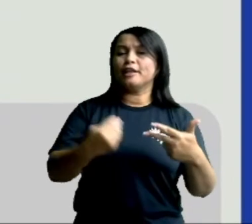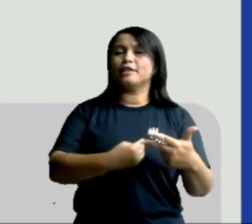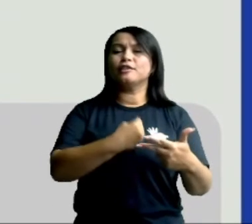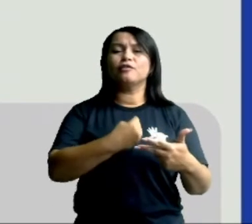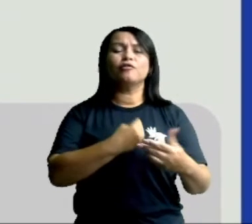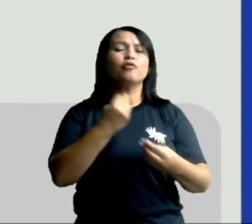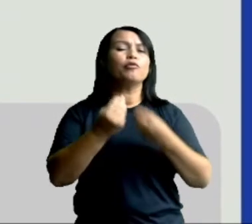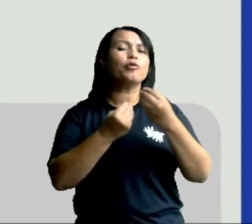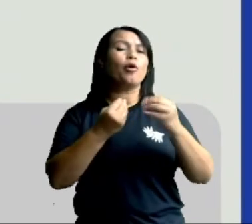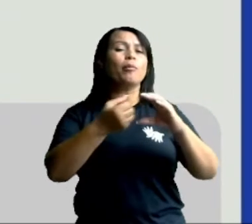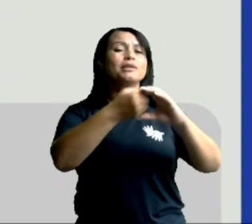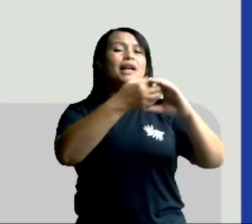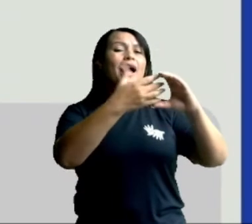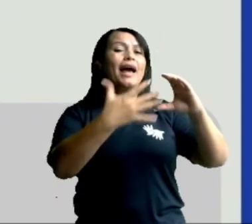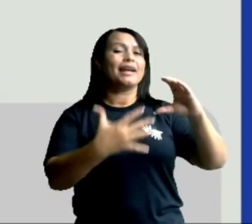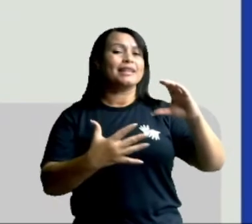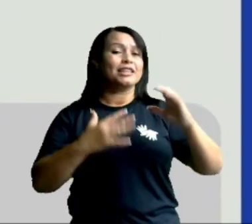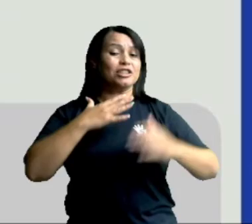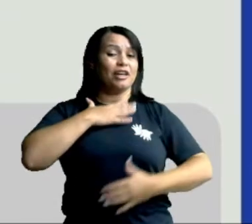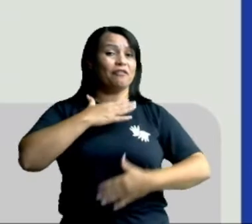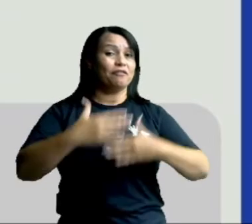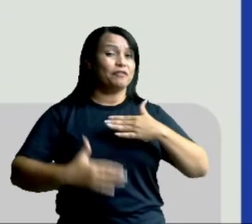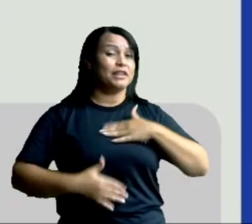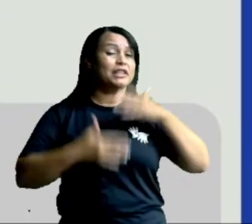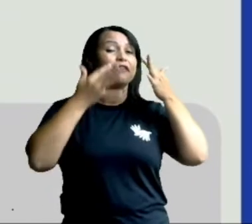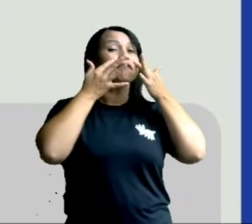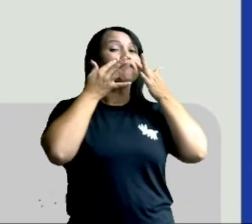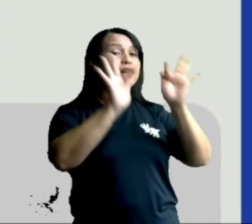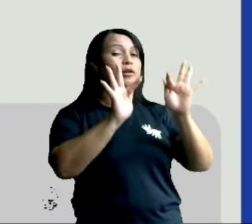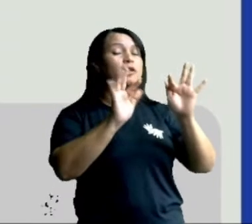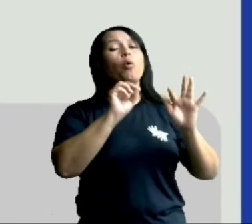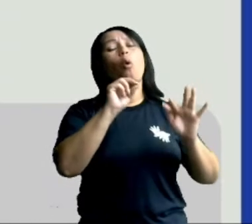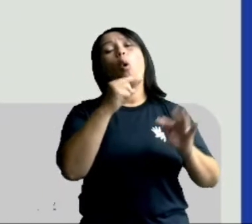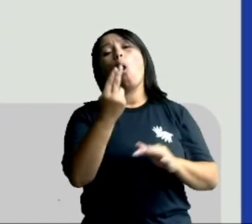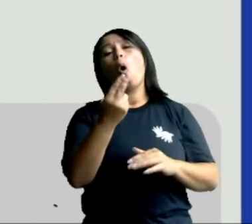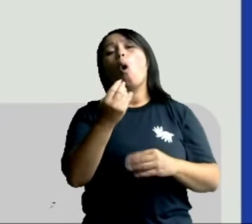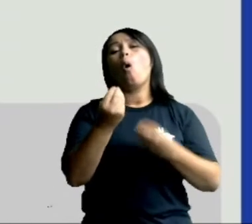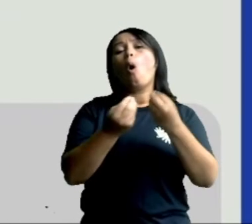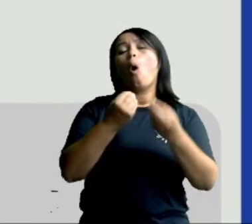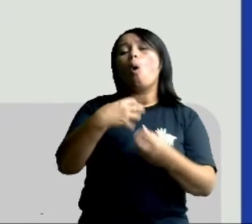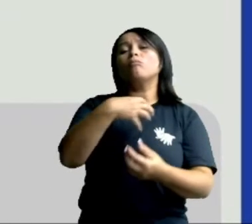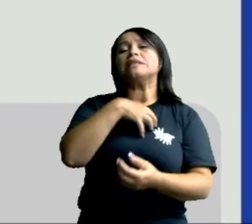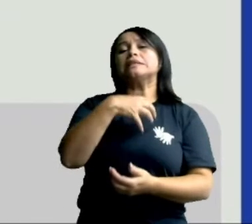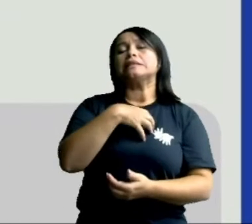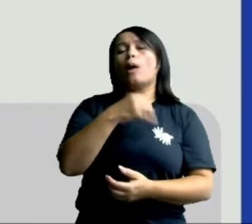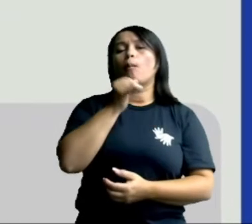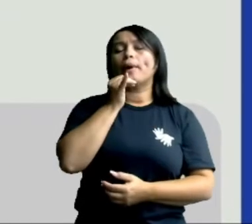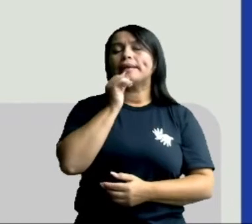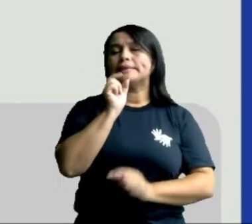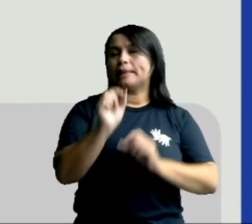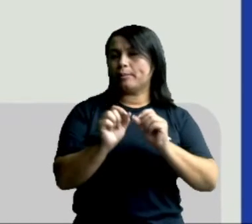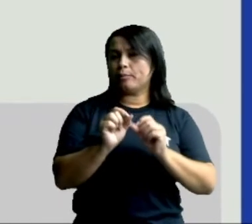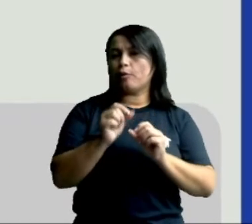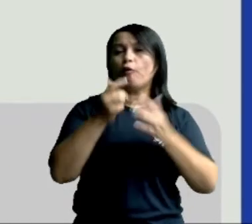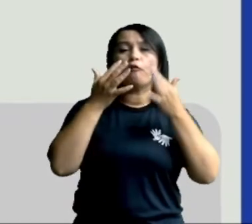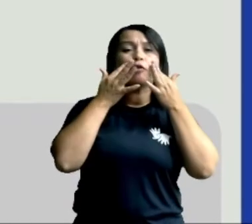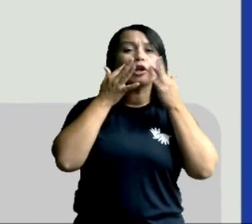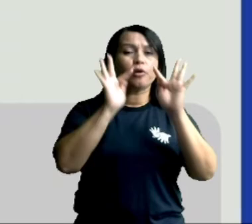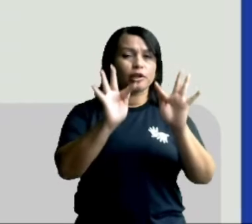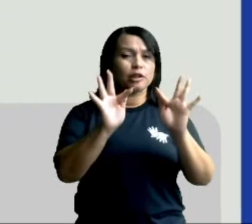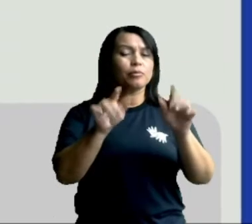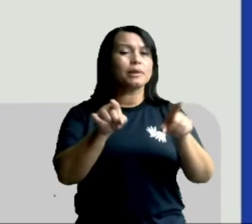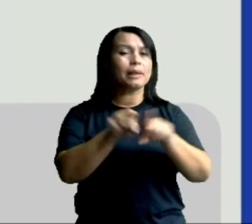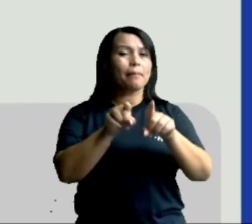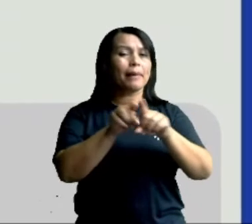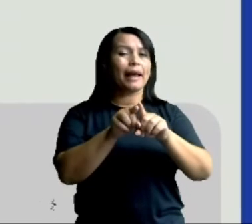na forma de característica física ou comportamento. O fenótipo depende do